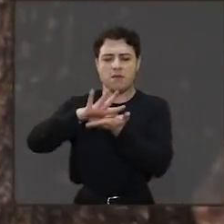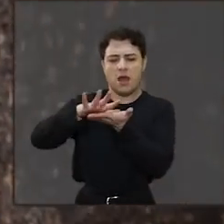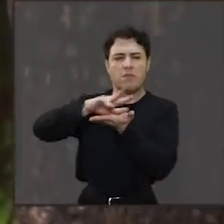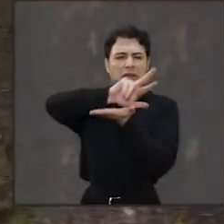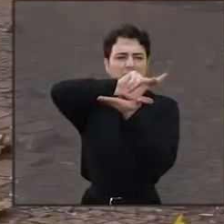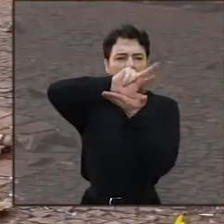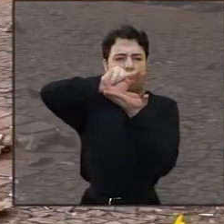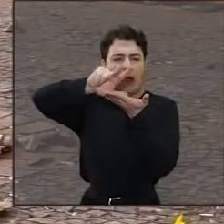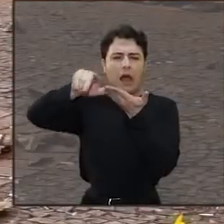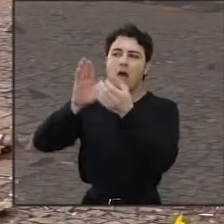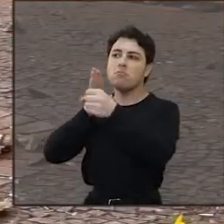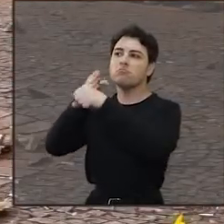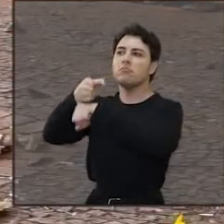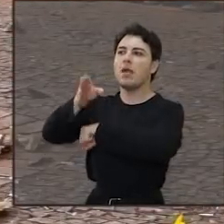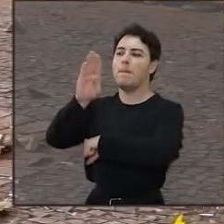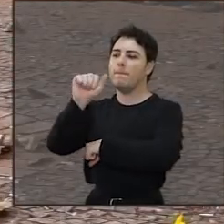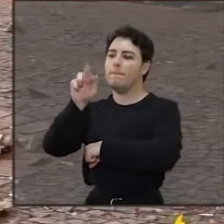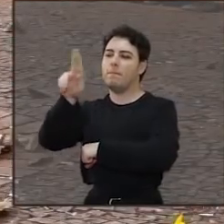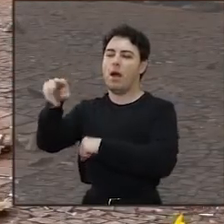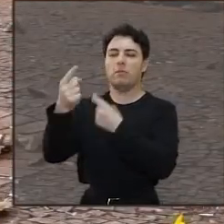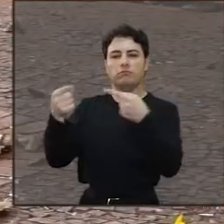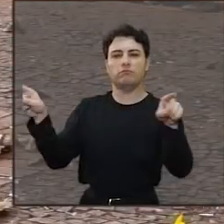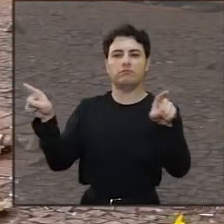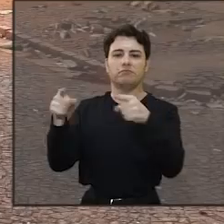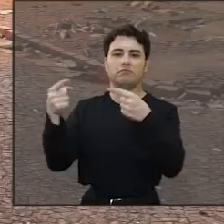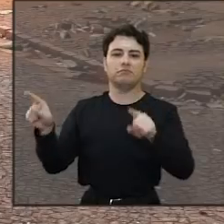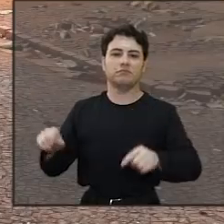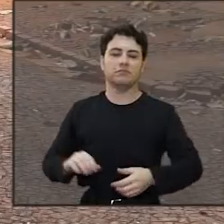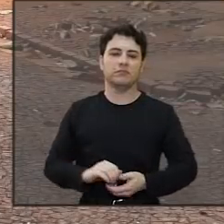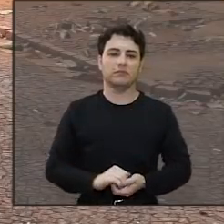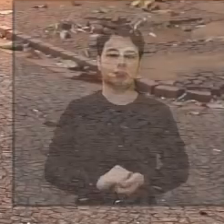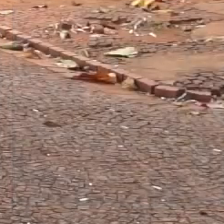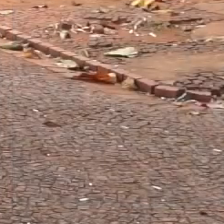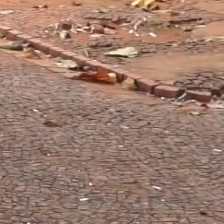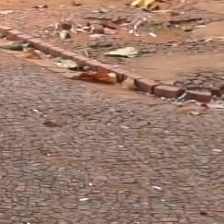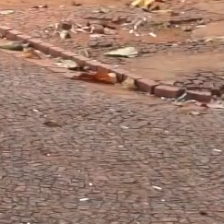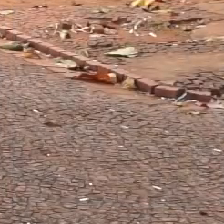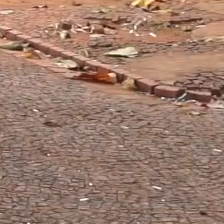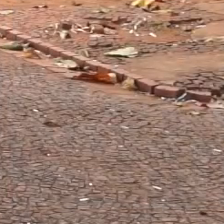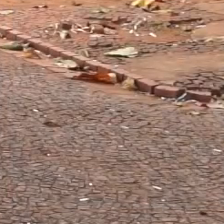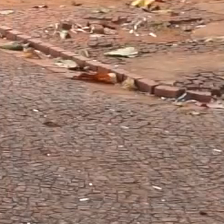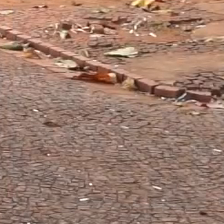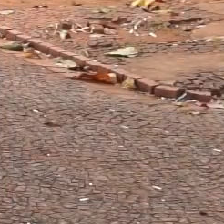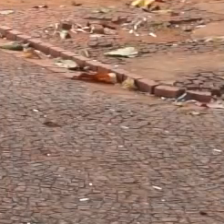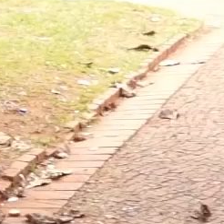MPB, samba, tem direto várias coisas de vários estilos aqui.